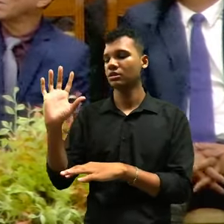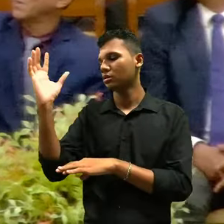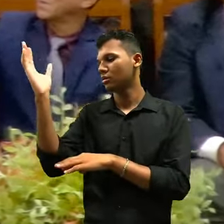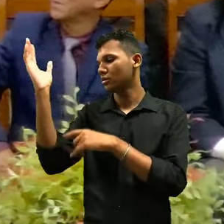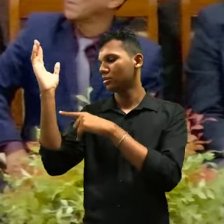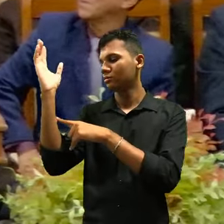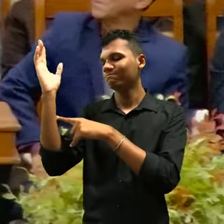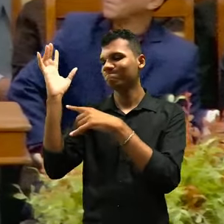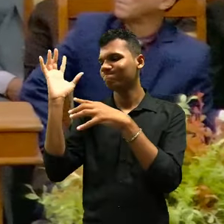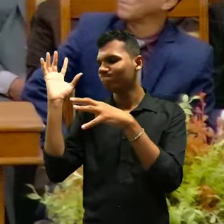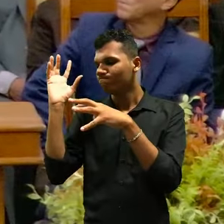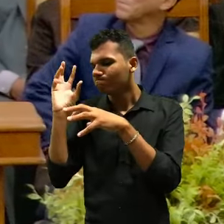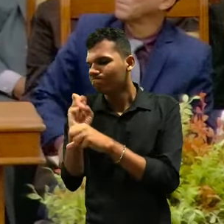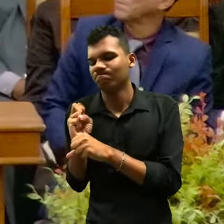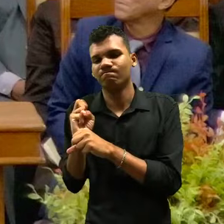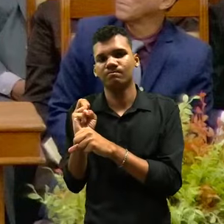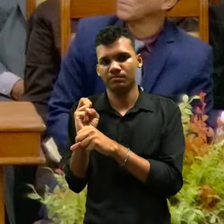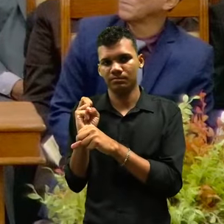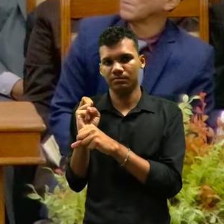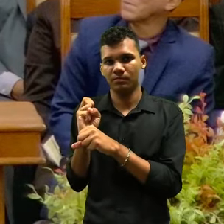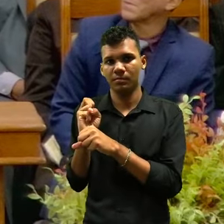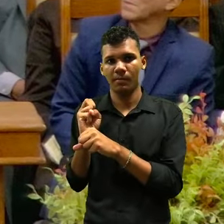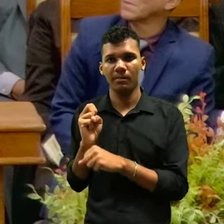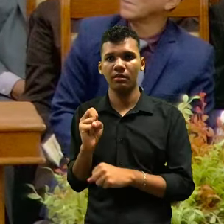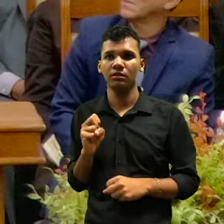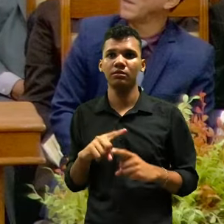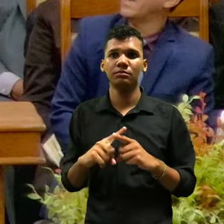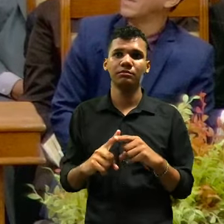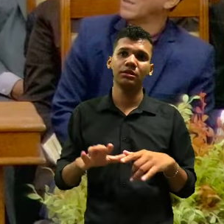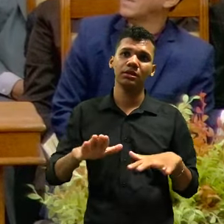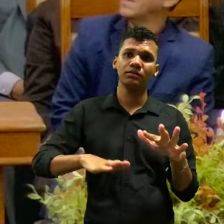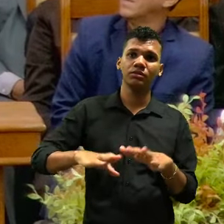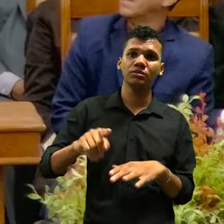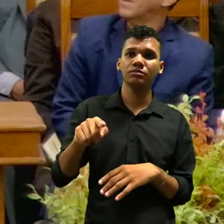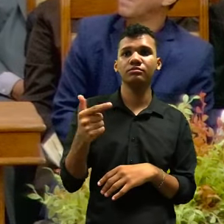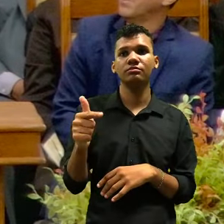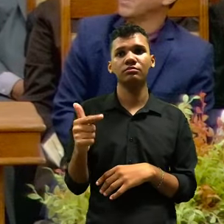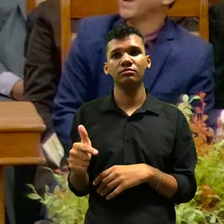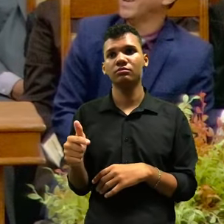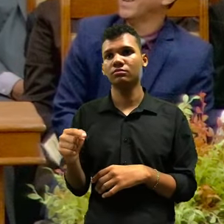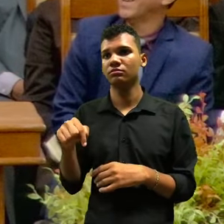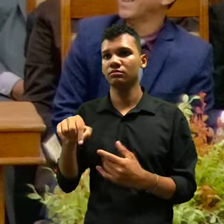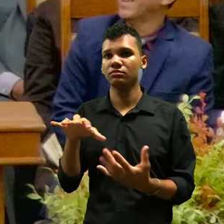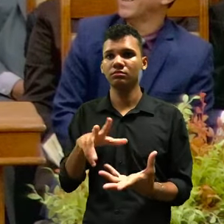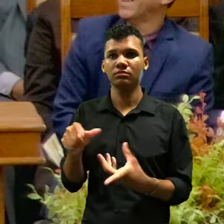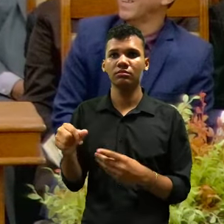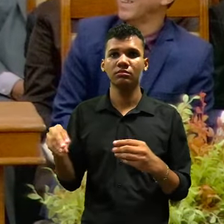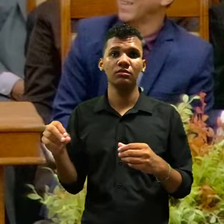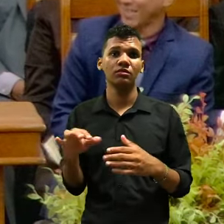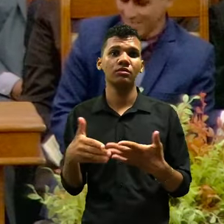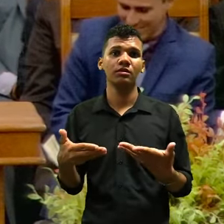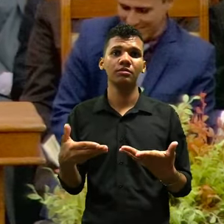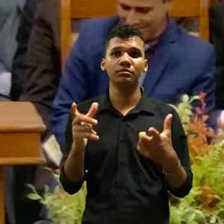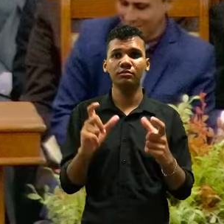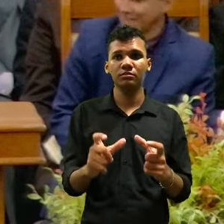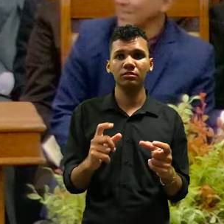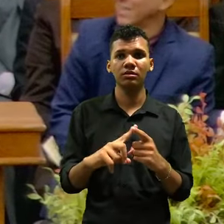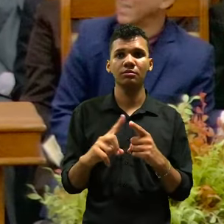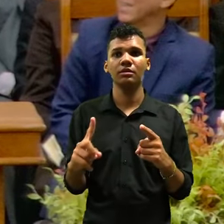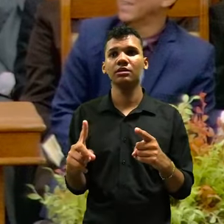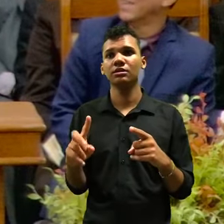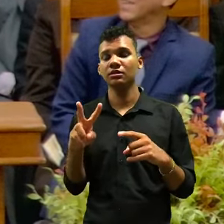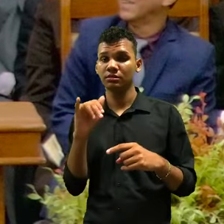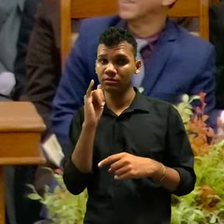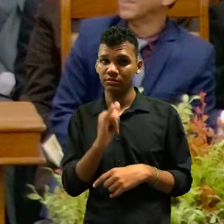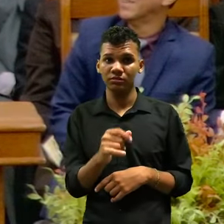pregou aqui a palavra eu prego aqui animado mas aí tu não tem terra vai para onde aí às vezes eu fico receba